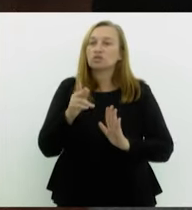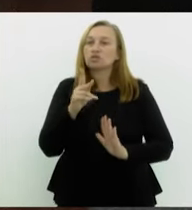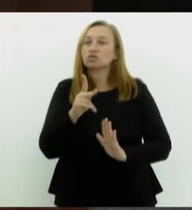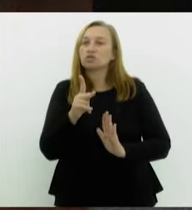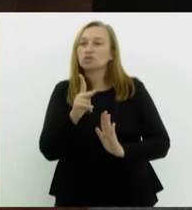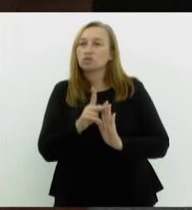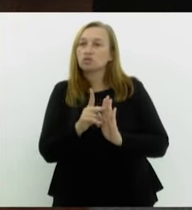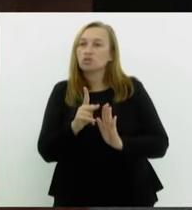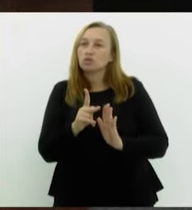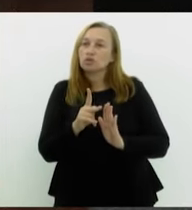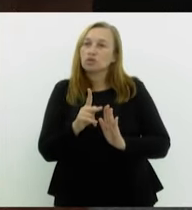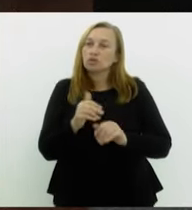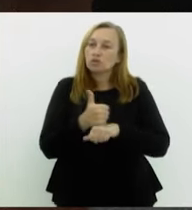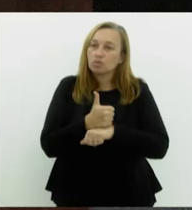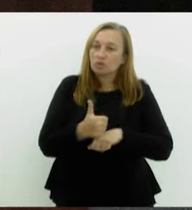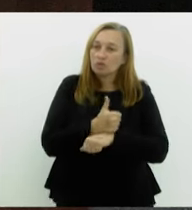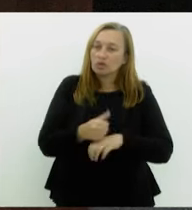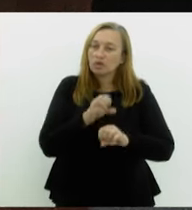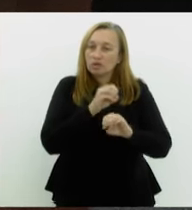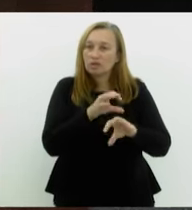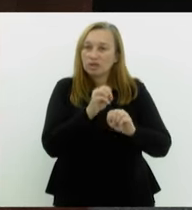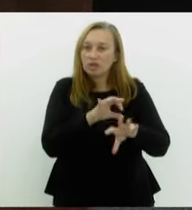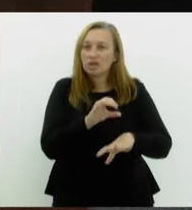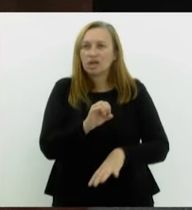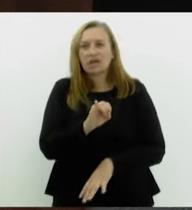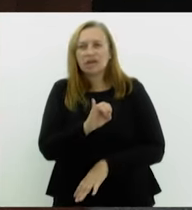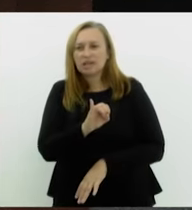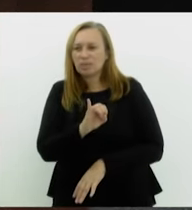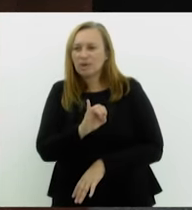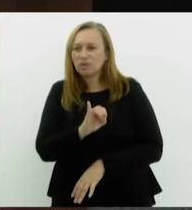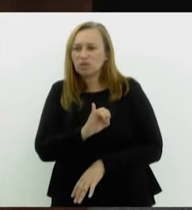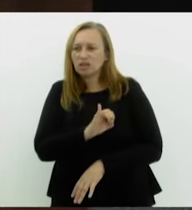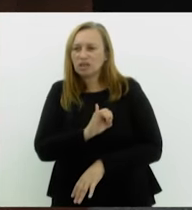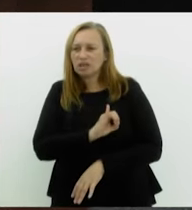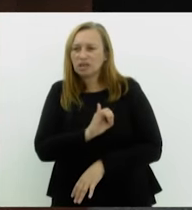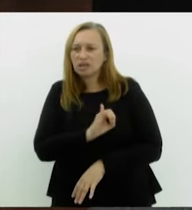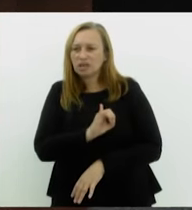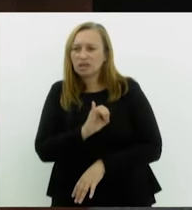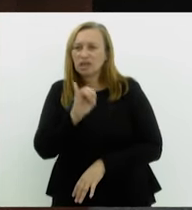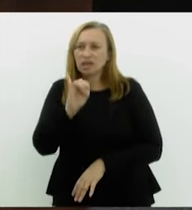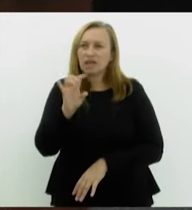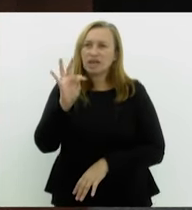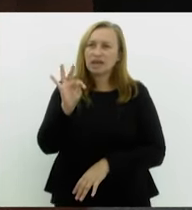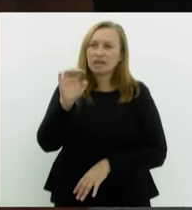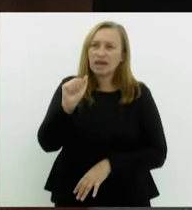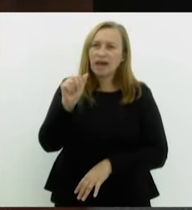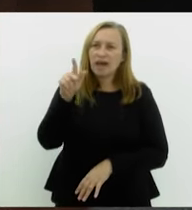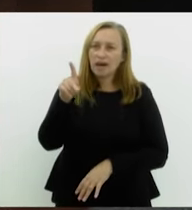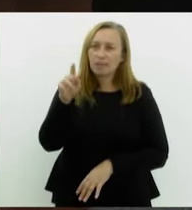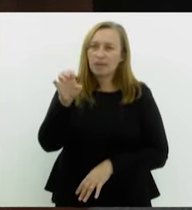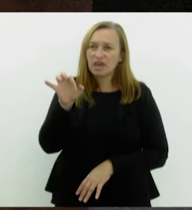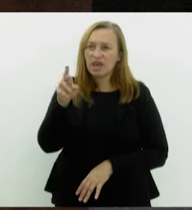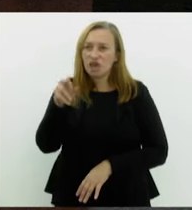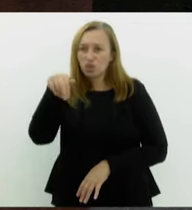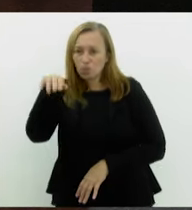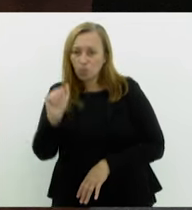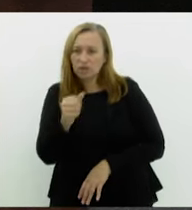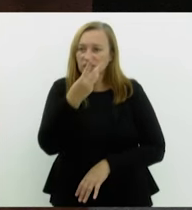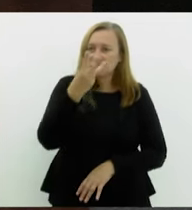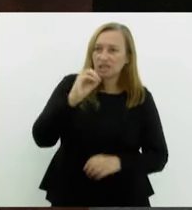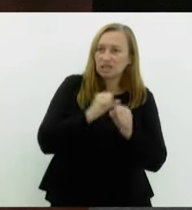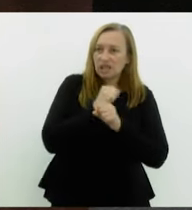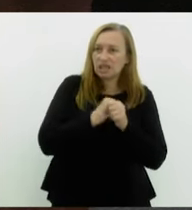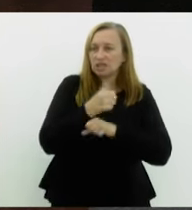educação da rede municipal de Itaperuna, que após 30 anos de luta, eles, enfim, tiveram plano de carreira e